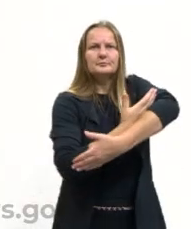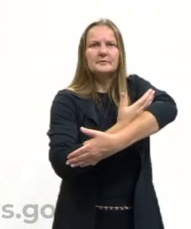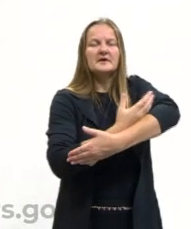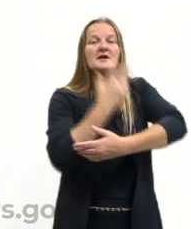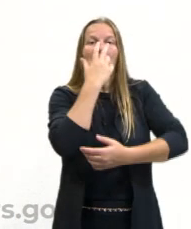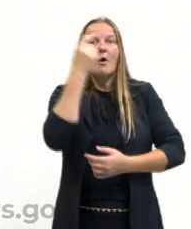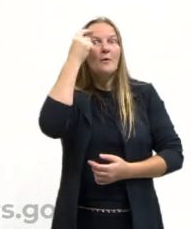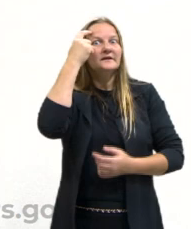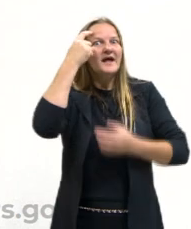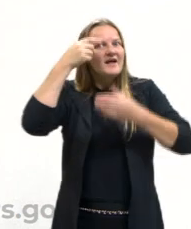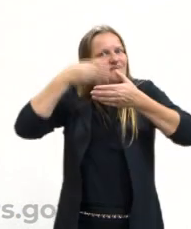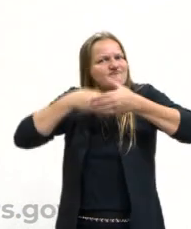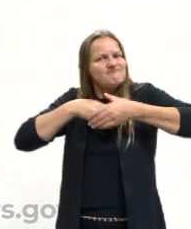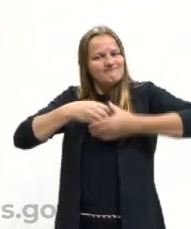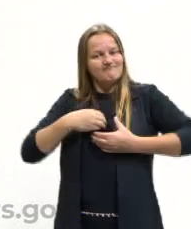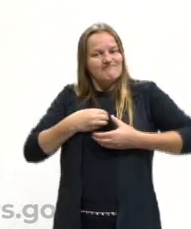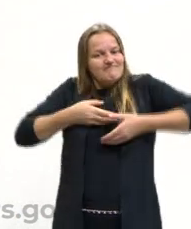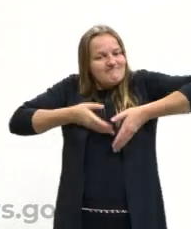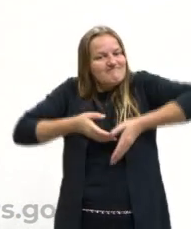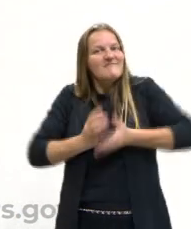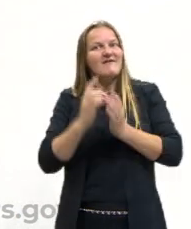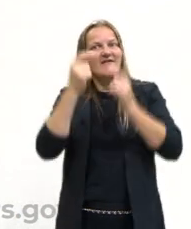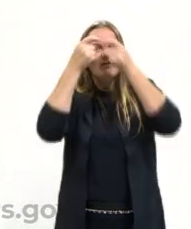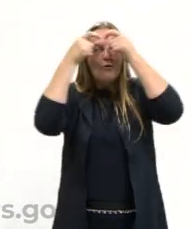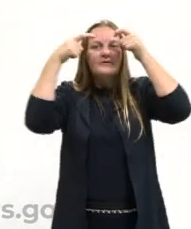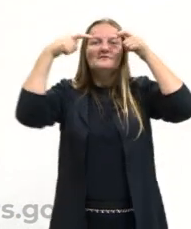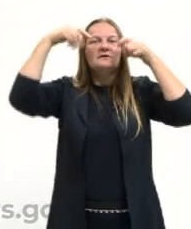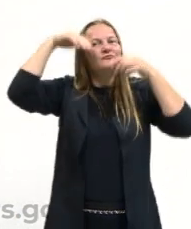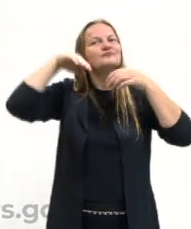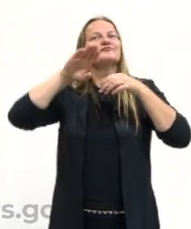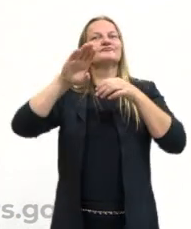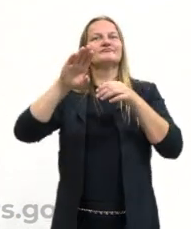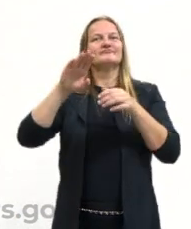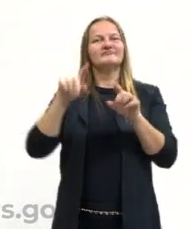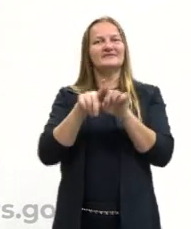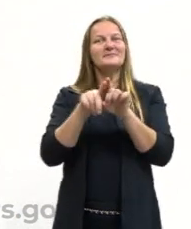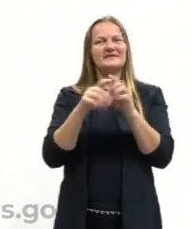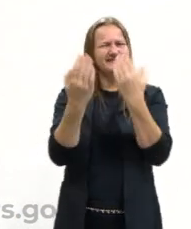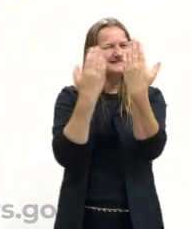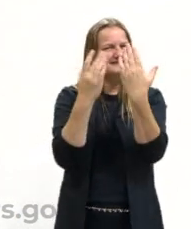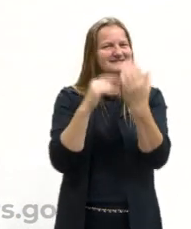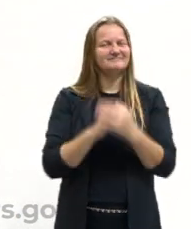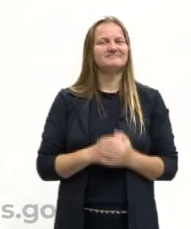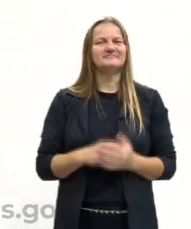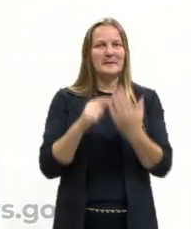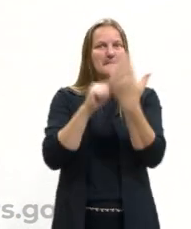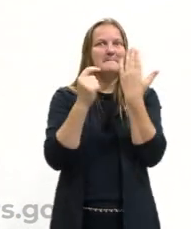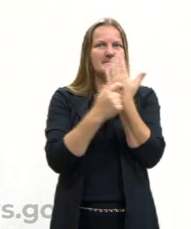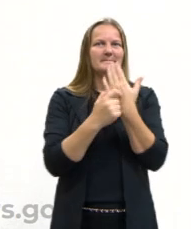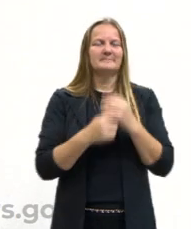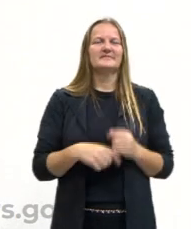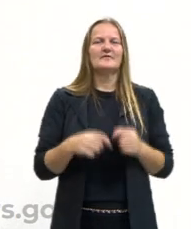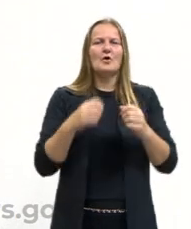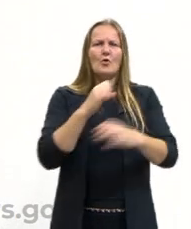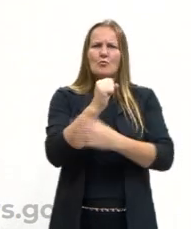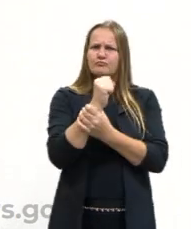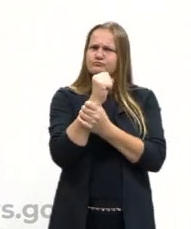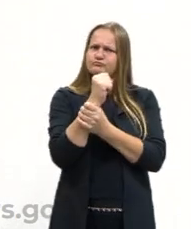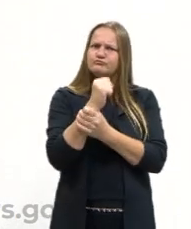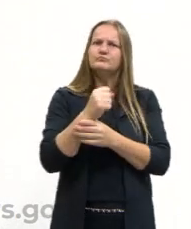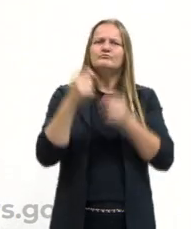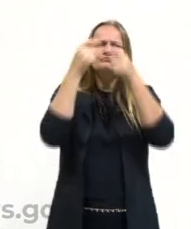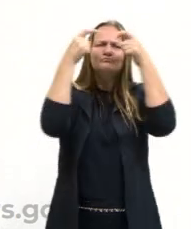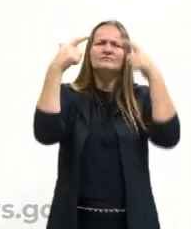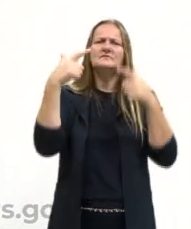sentir assim de dentro os conhecimentos a maiêutica Aí sim para o só que ter um conhecimento mais seguro e que